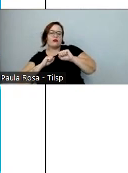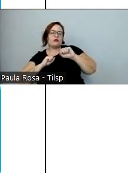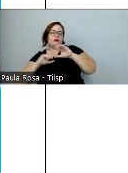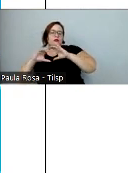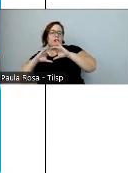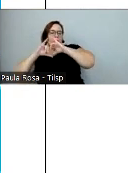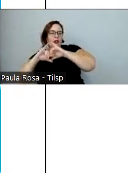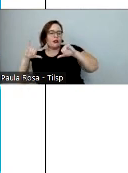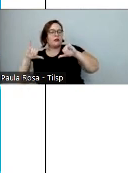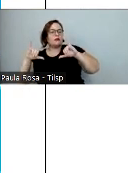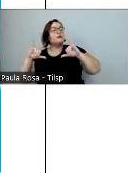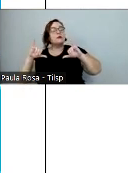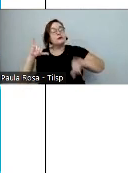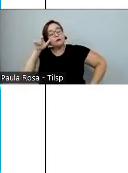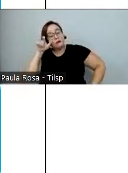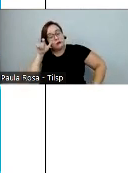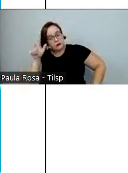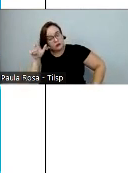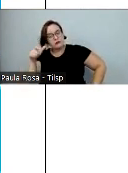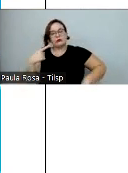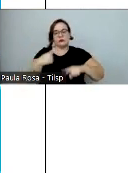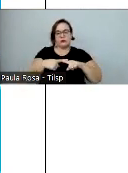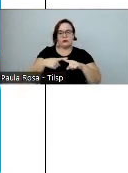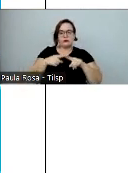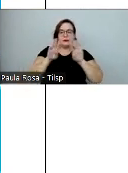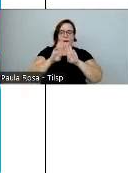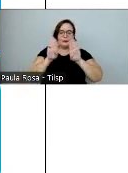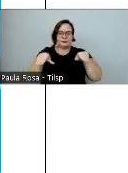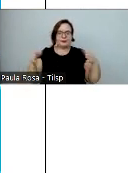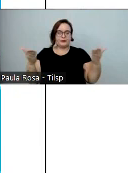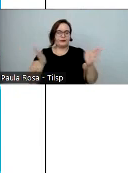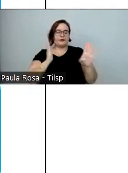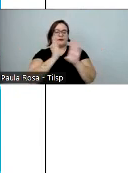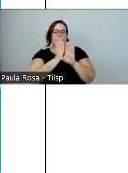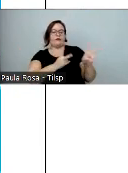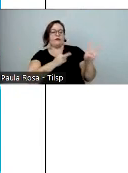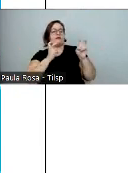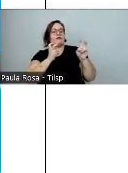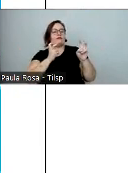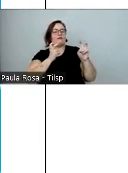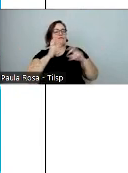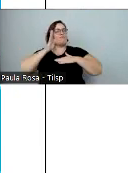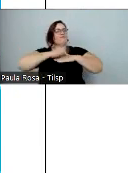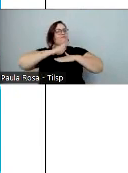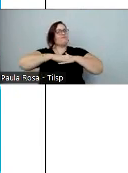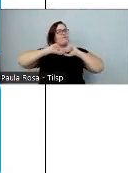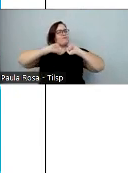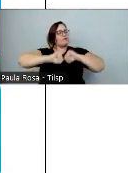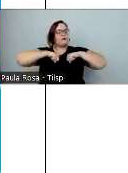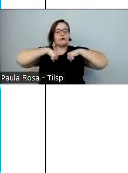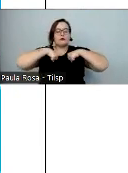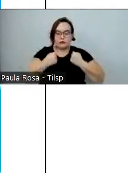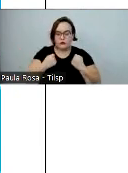interessantes porque eles fazem o museu ser percebido de uma forma um pouco mais proativa né Eu acho que alguma coisa que muda